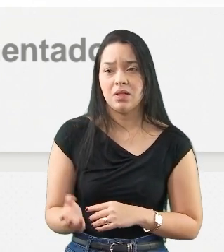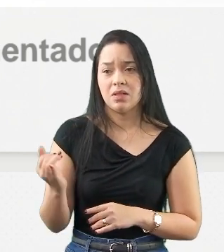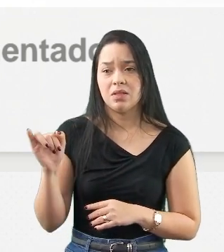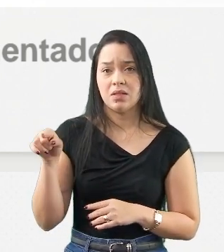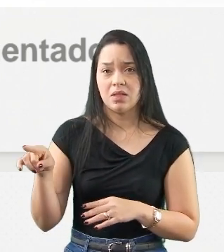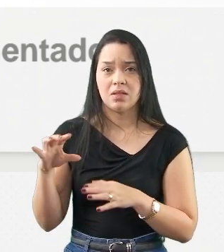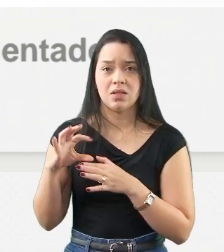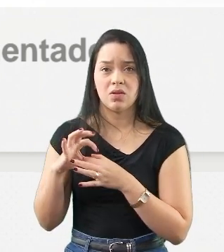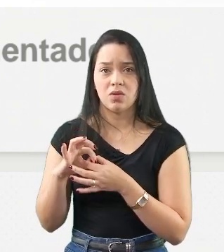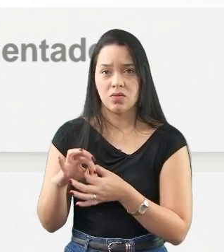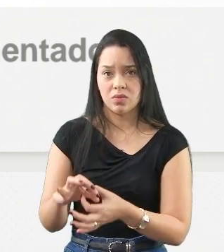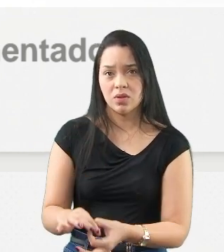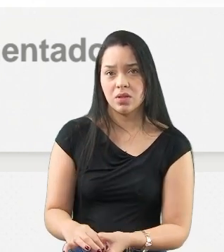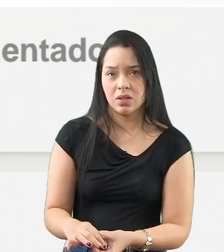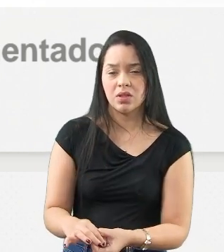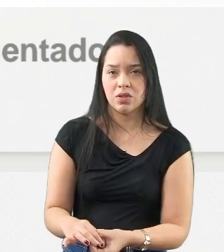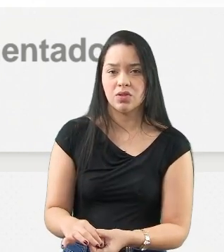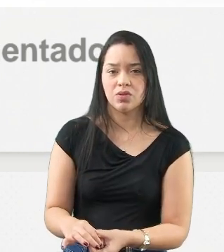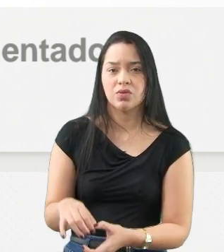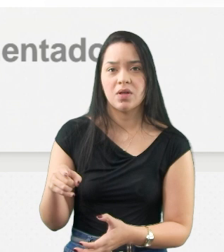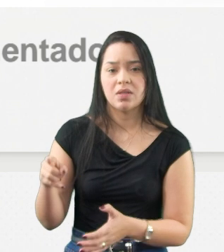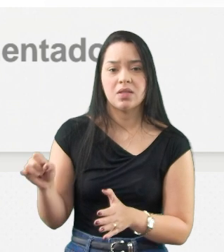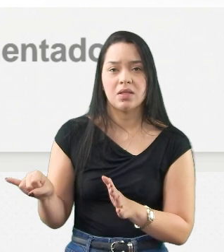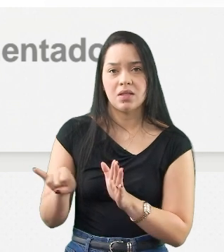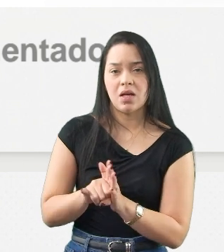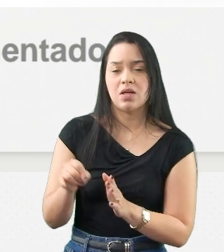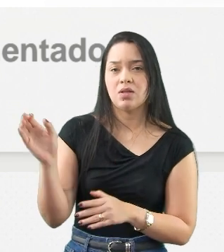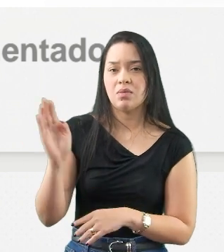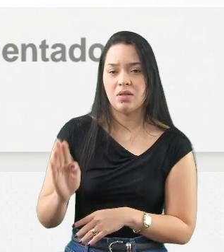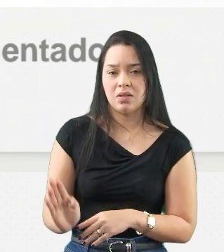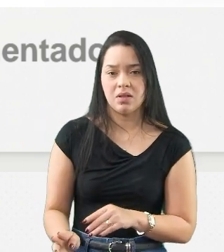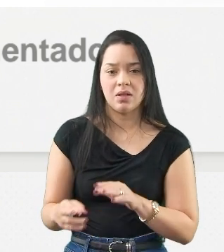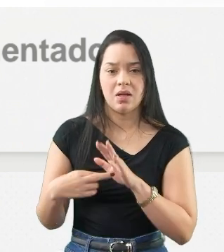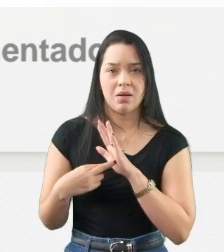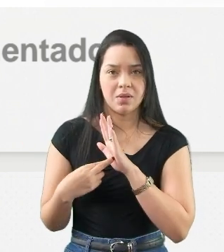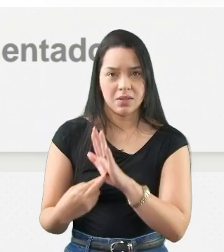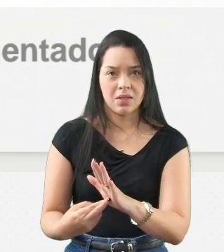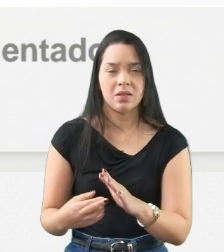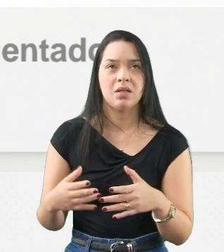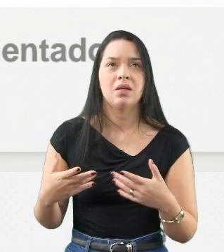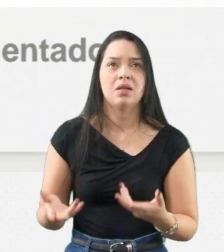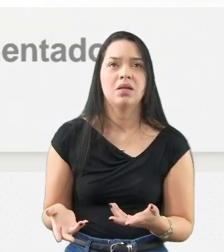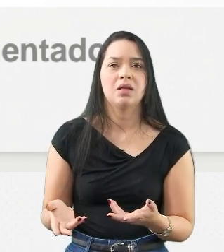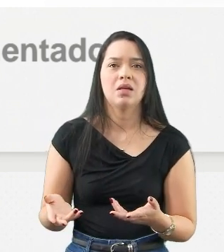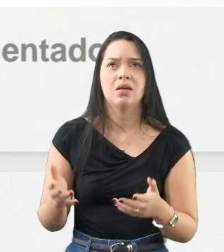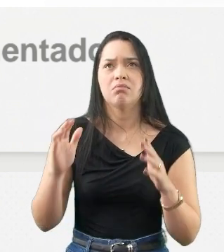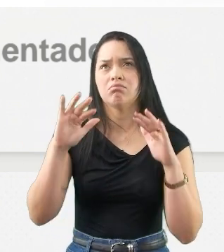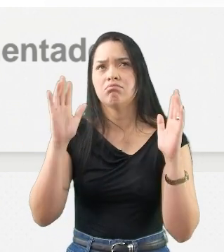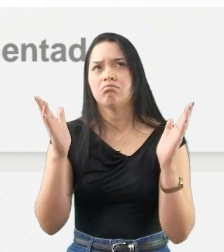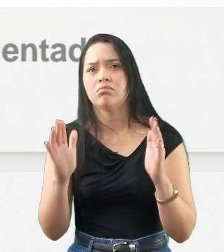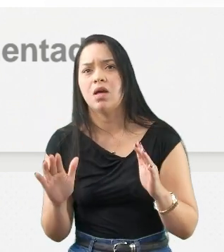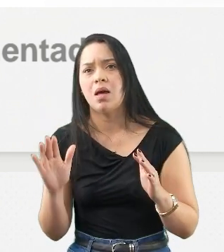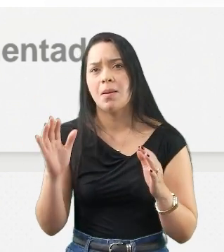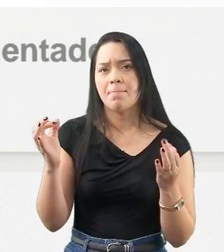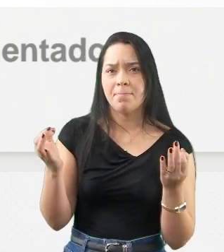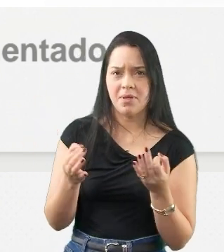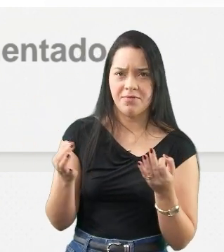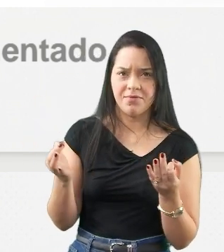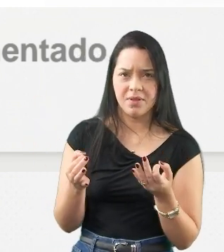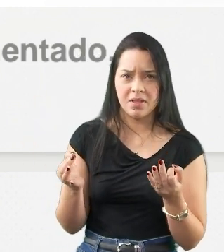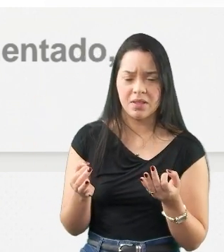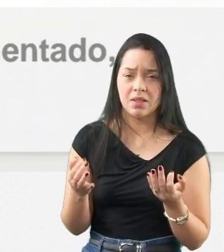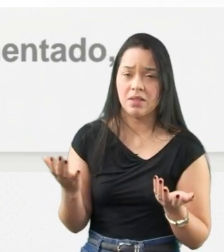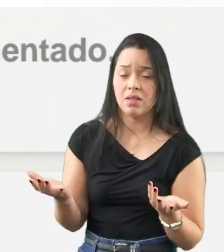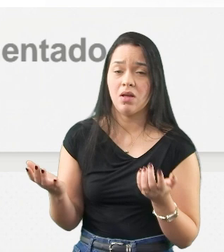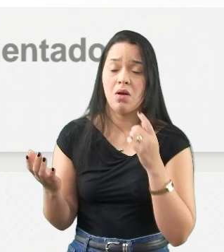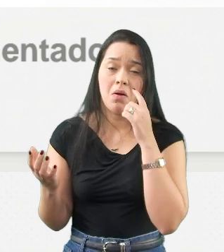contexto dessa estética literária, essa identidade brasileira fosse representada de forma idealizada, perfeita, sem defeito,